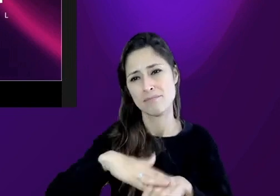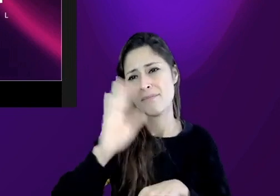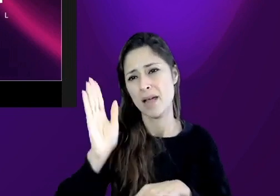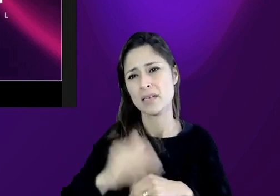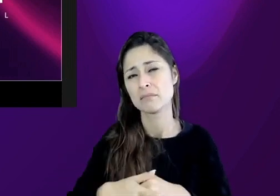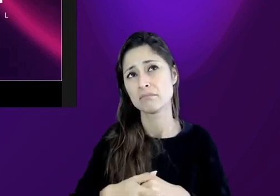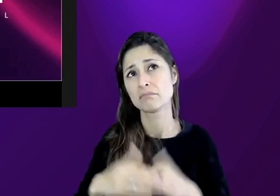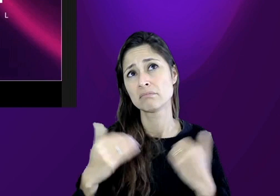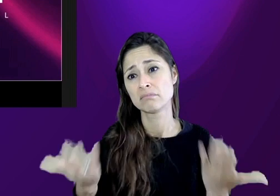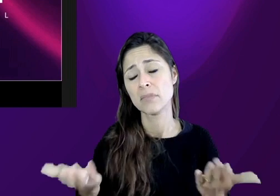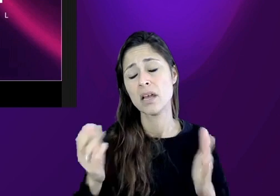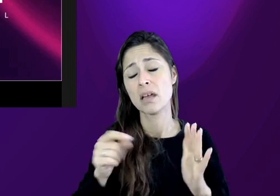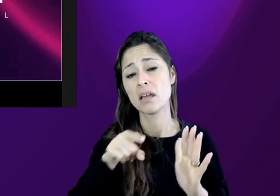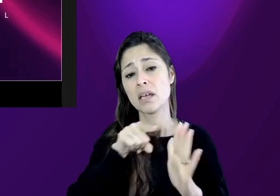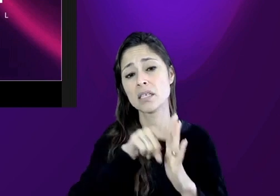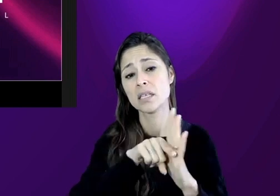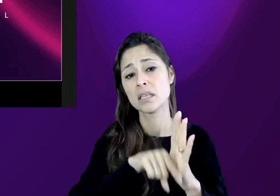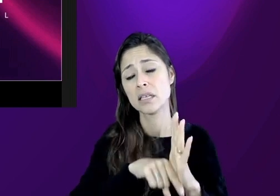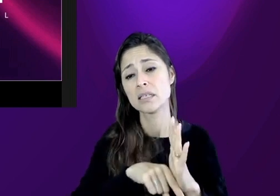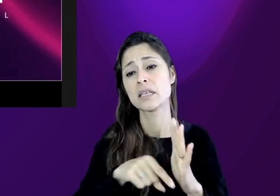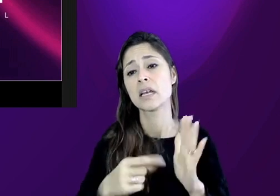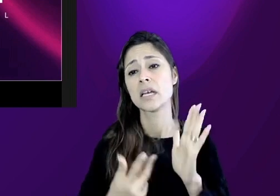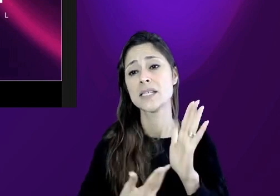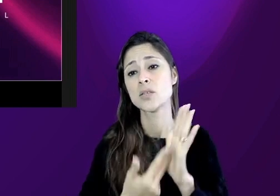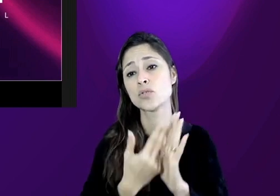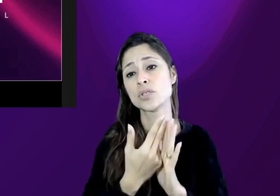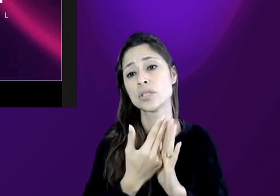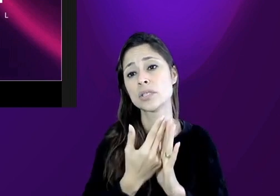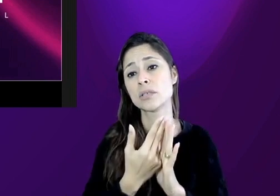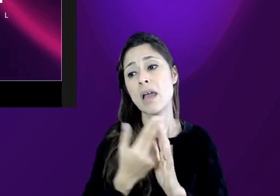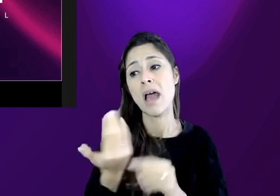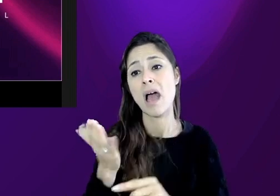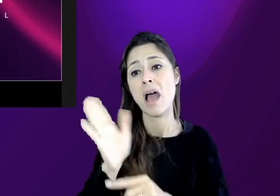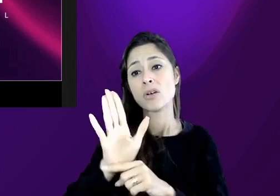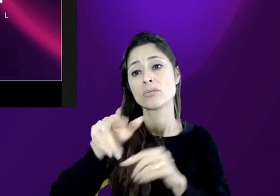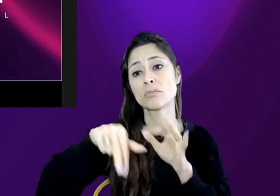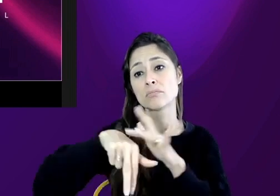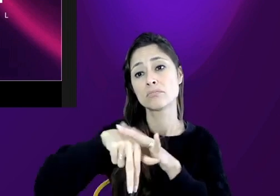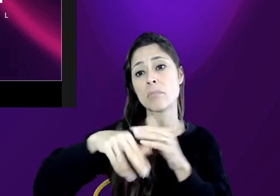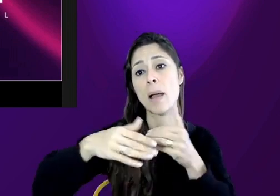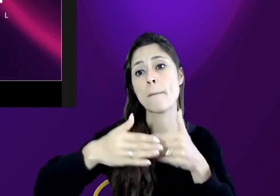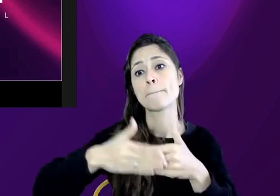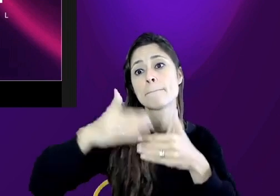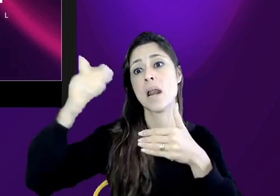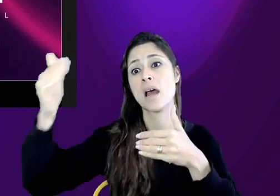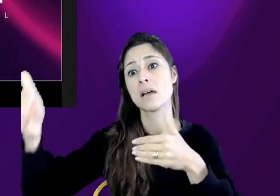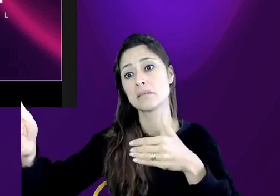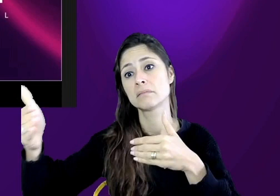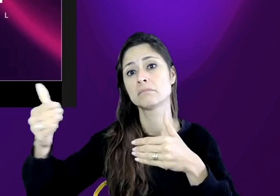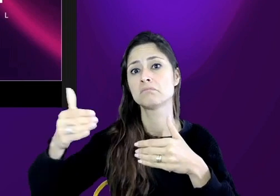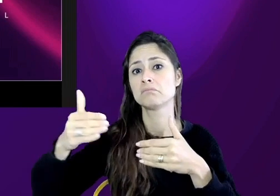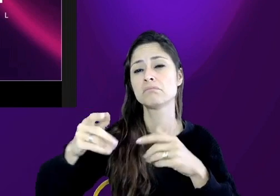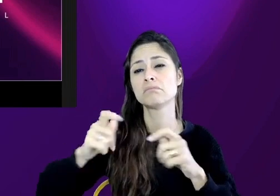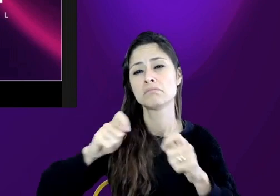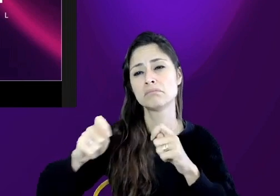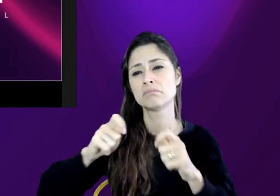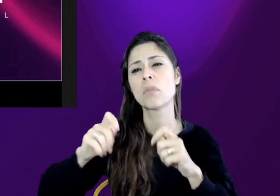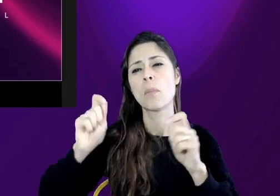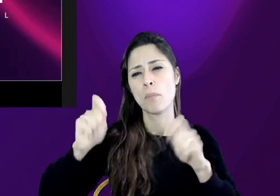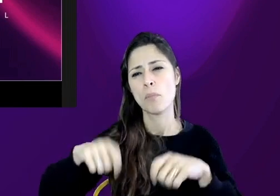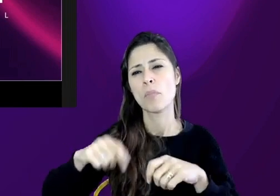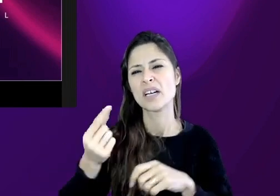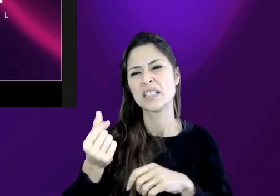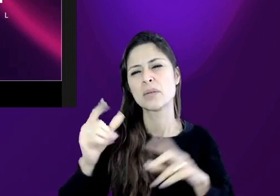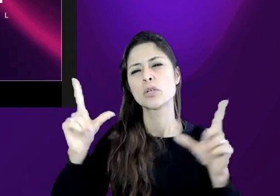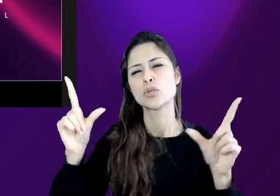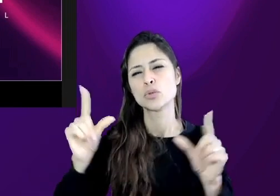vendo a cirurgia com benefícios no longo prazo, provavelmente esses custos vão se diluir no longo do